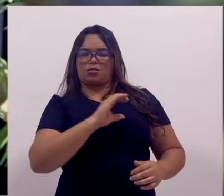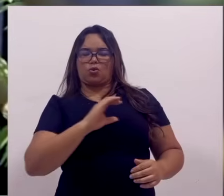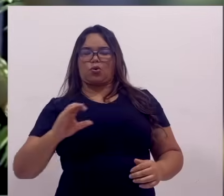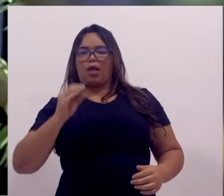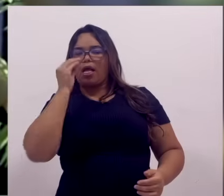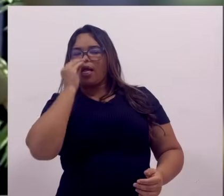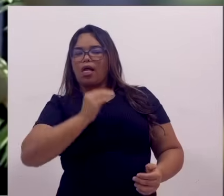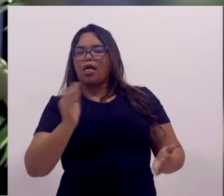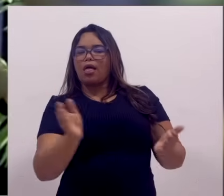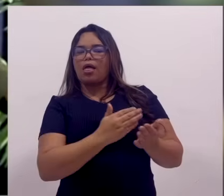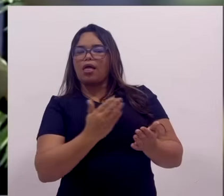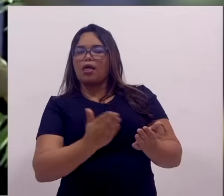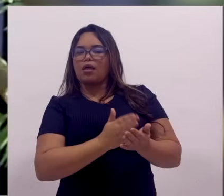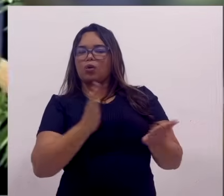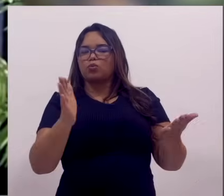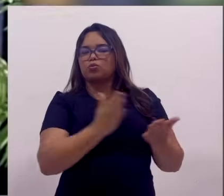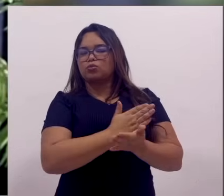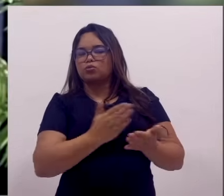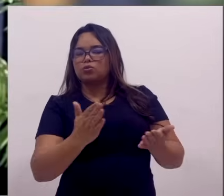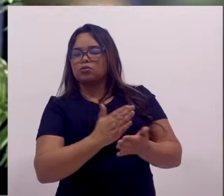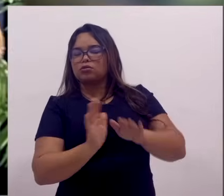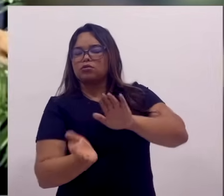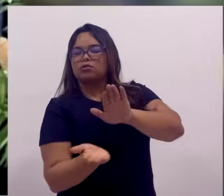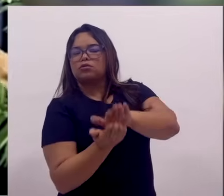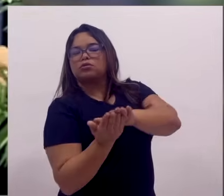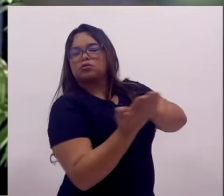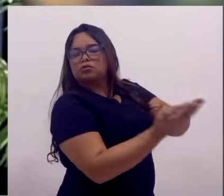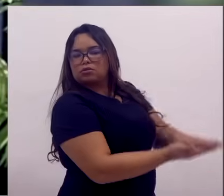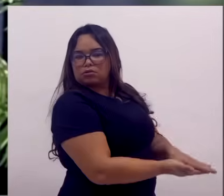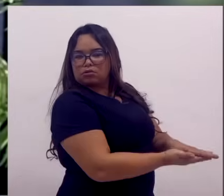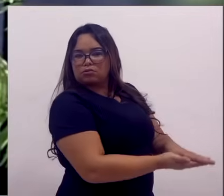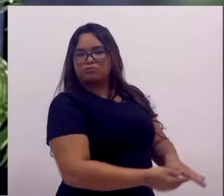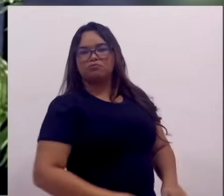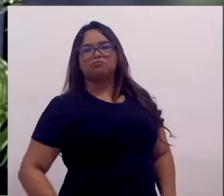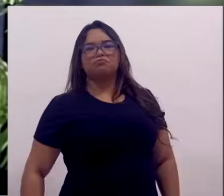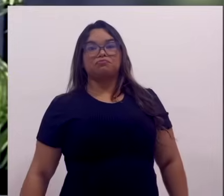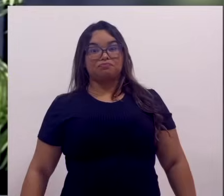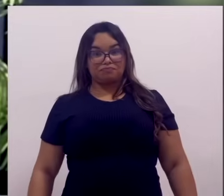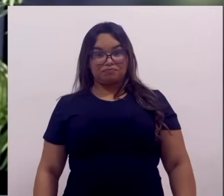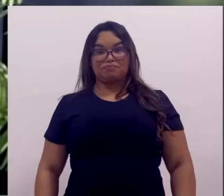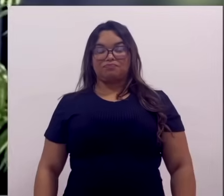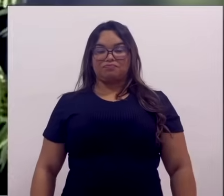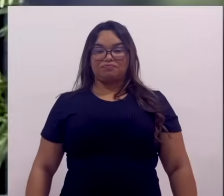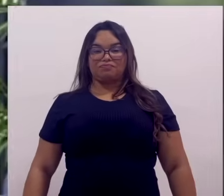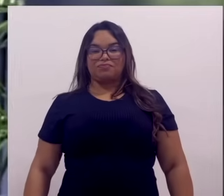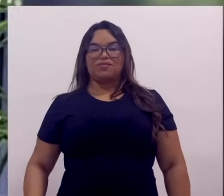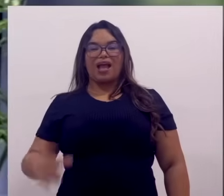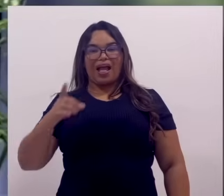nesses assuntos? Por que deixam a Bíblia de lado? Um cardeal se levantou e fez um